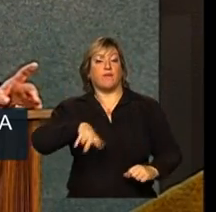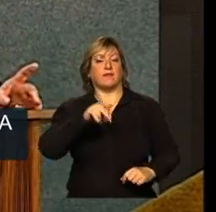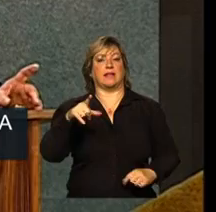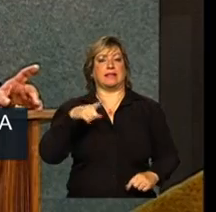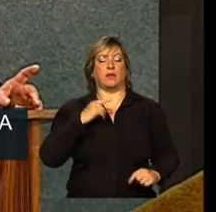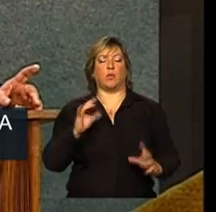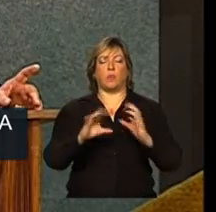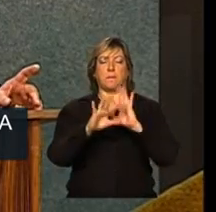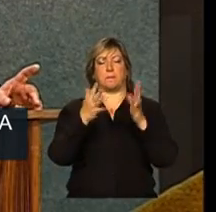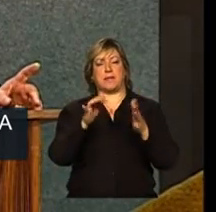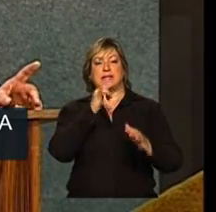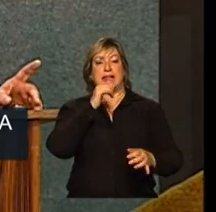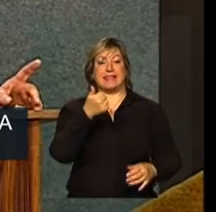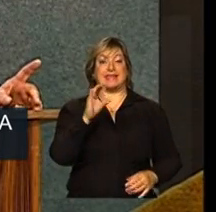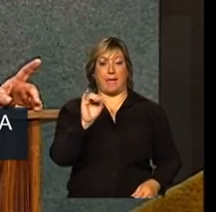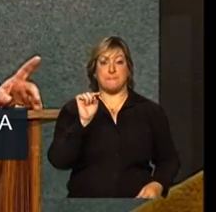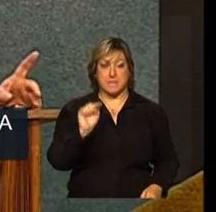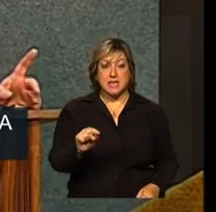de